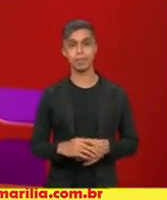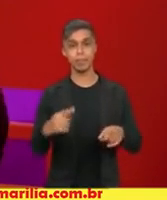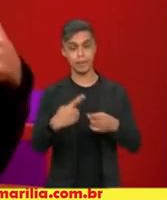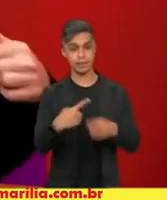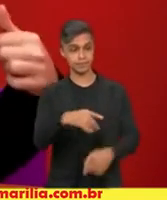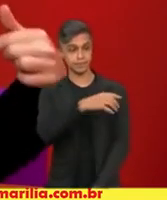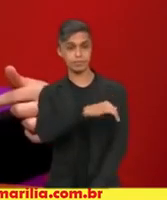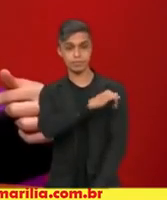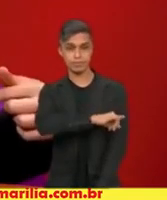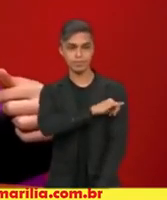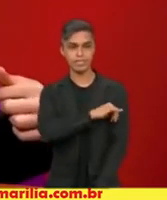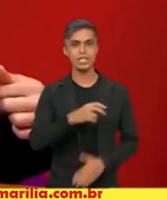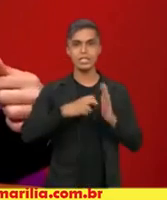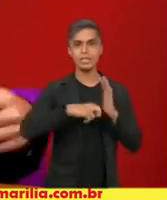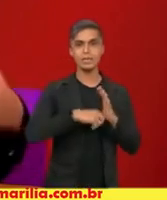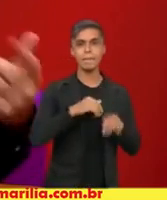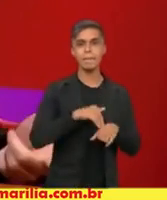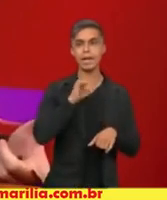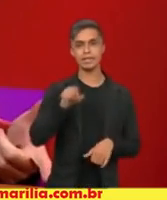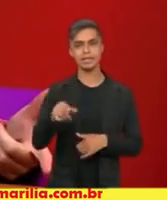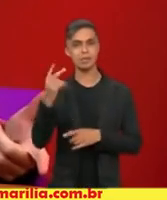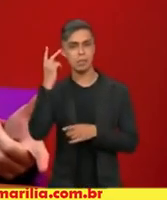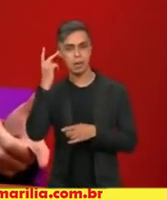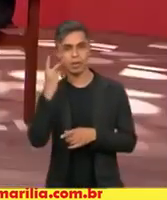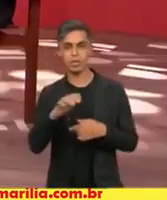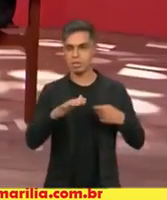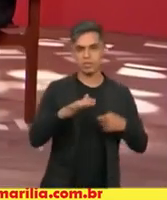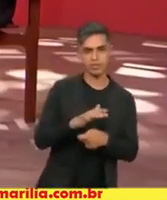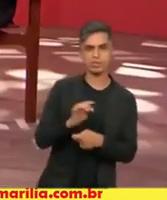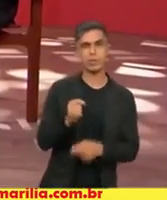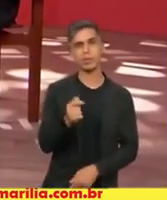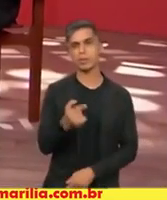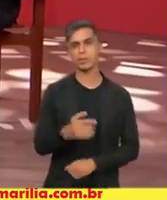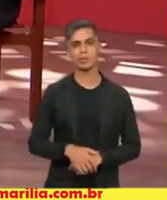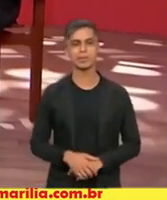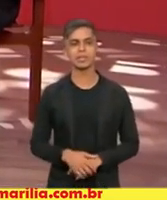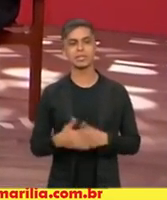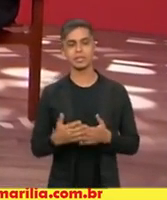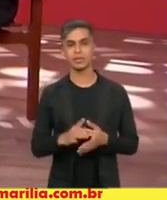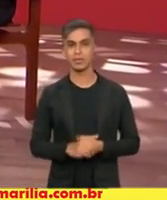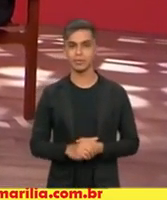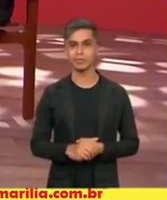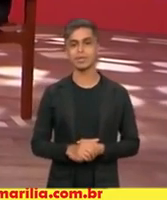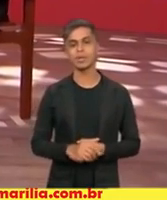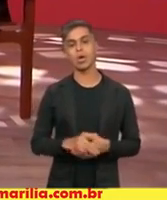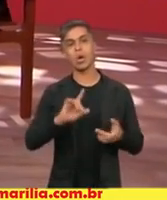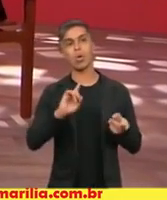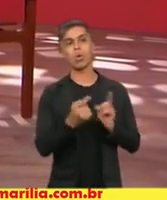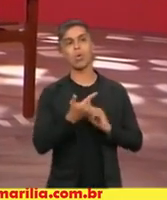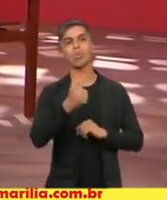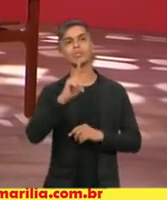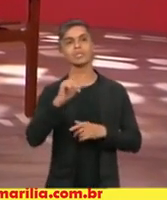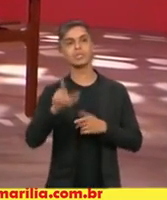Janeiro tributava mais a província de São Paulo do que investia na província de São Paulo. A alternativa é a República. Então, é isso o Império?